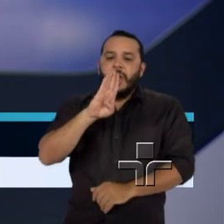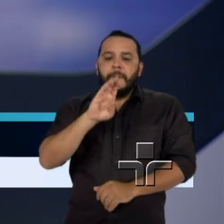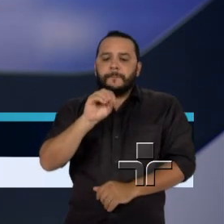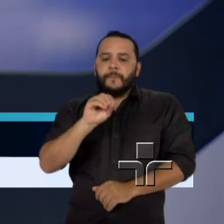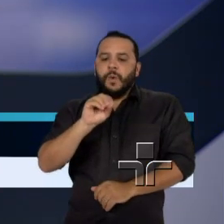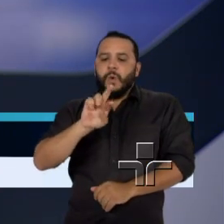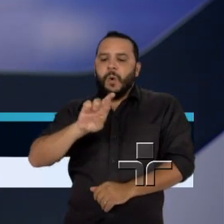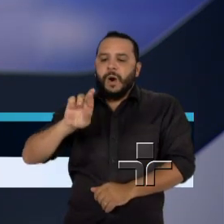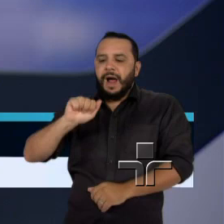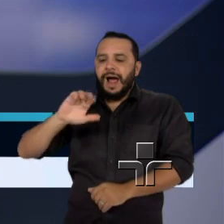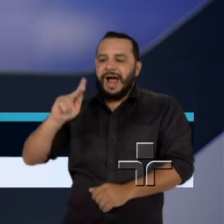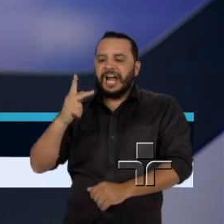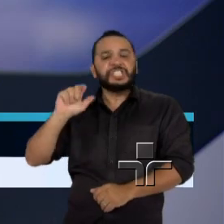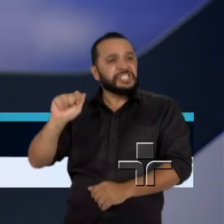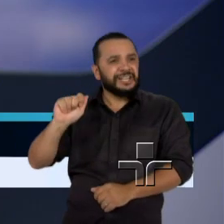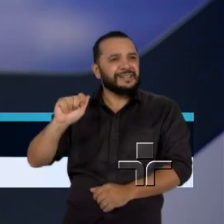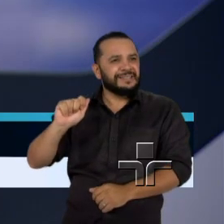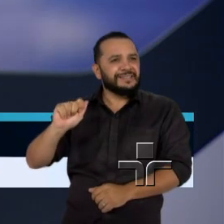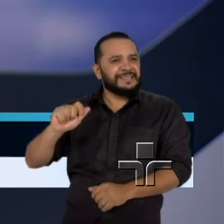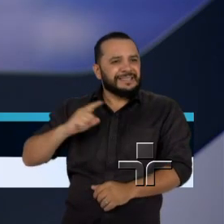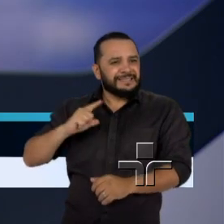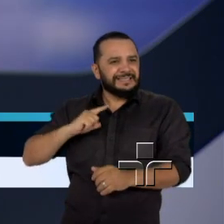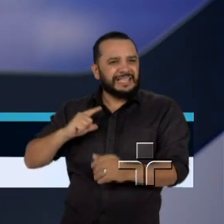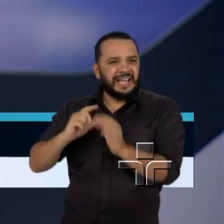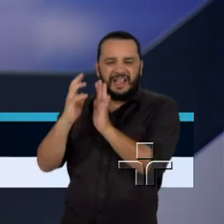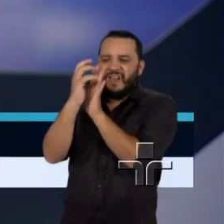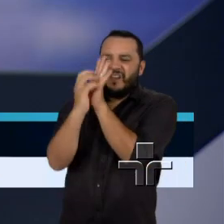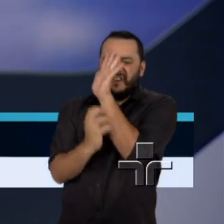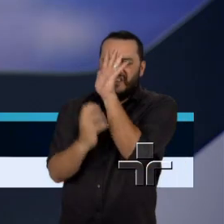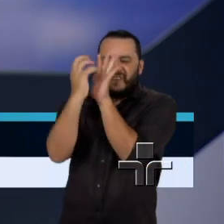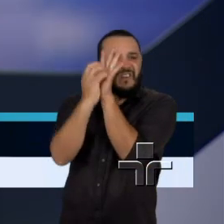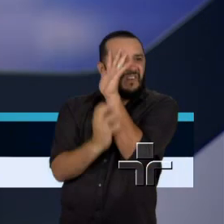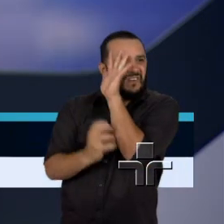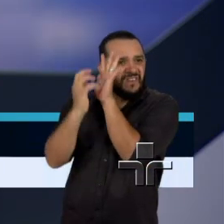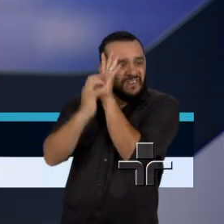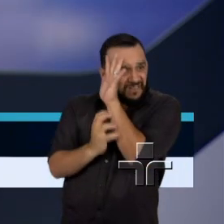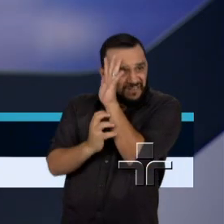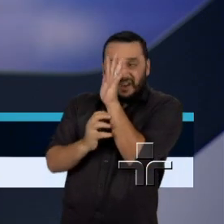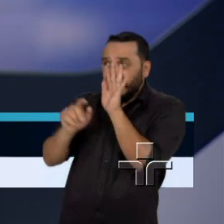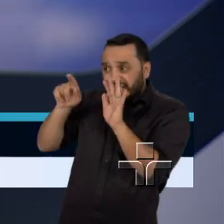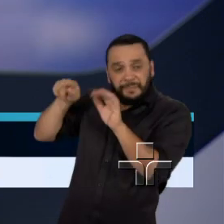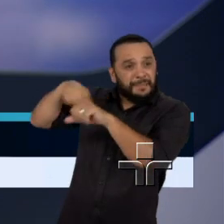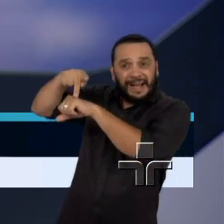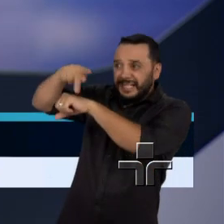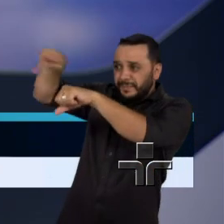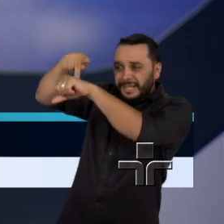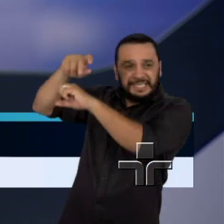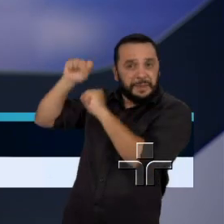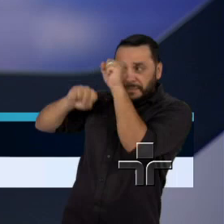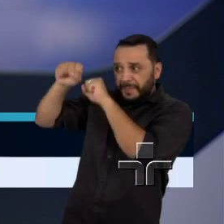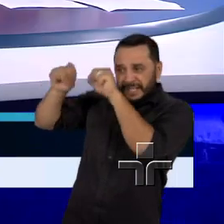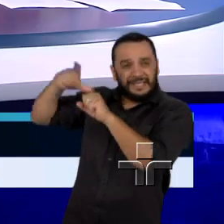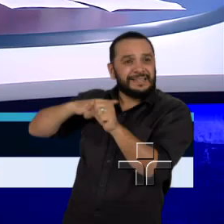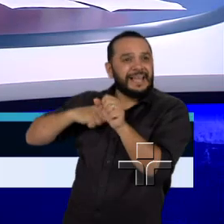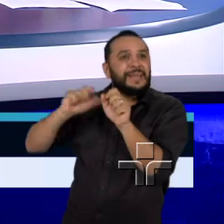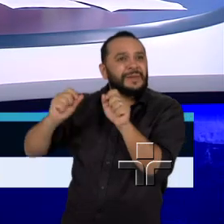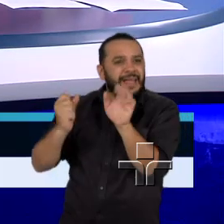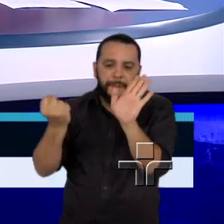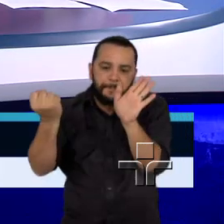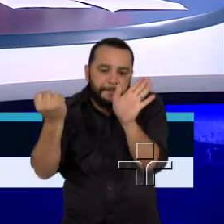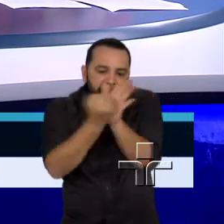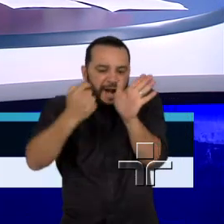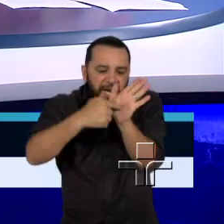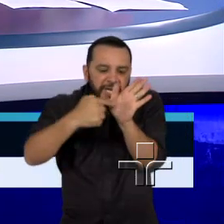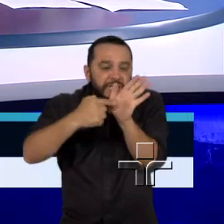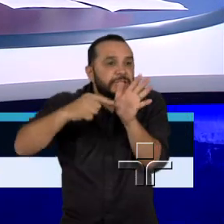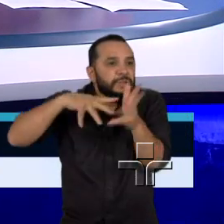só compram borracha de lugares onde há um certificado de sustentabilidade, né? Que aquilo é feito de forma sustentável. Então o